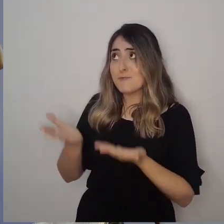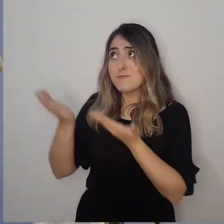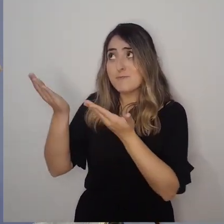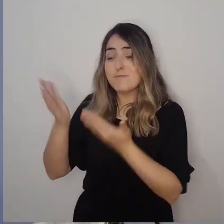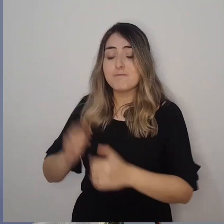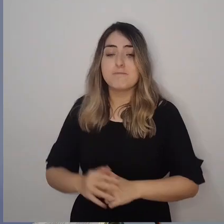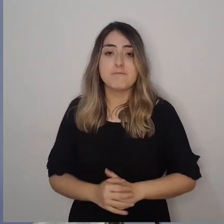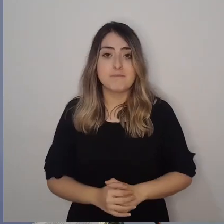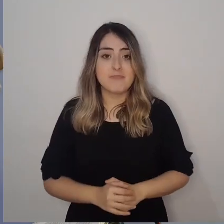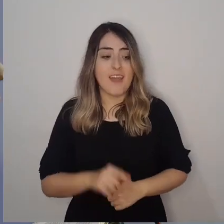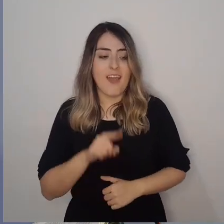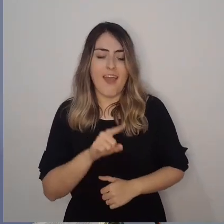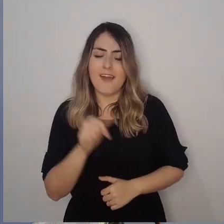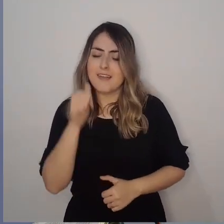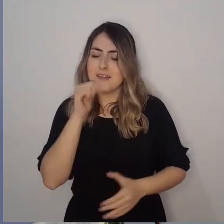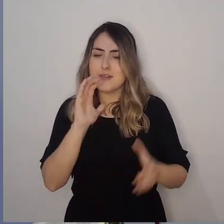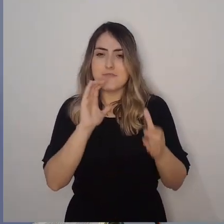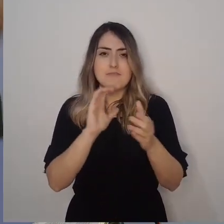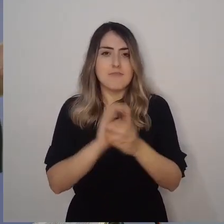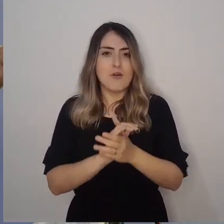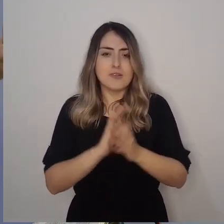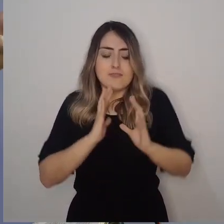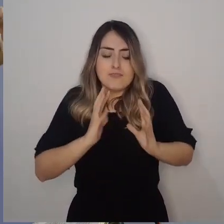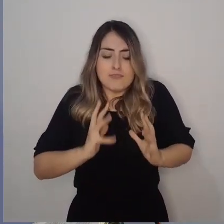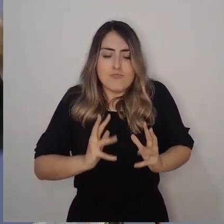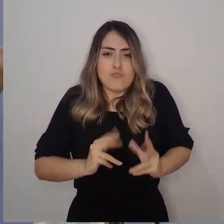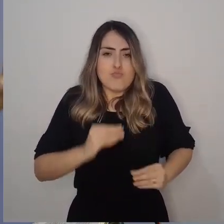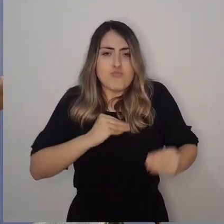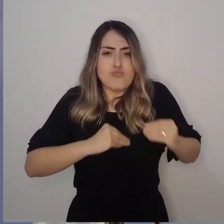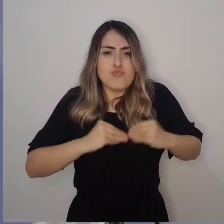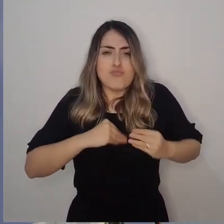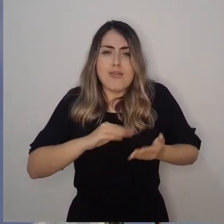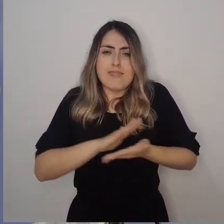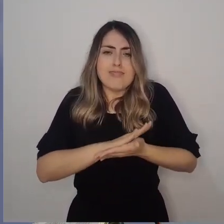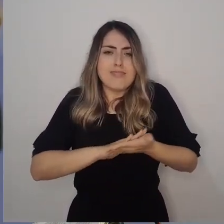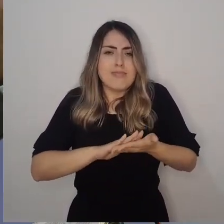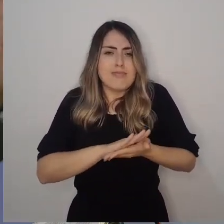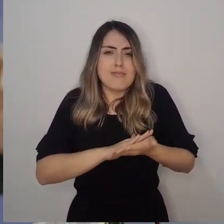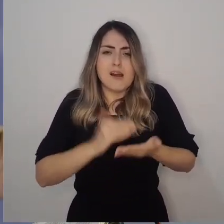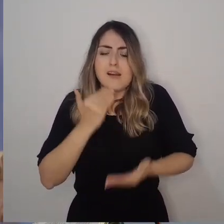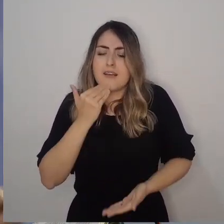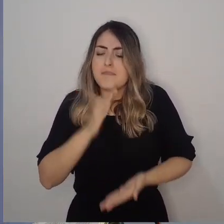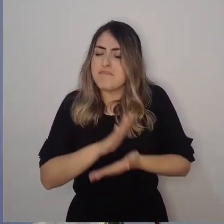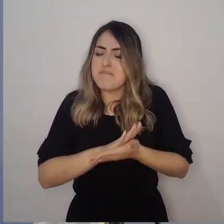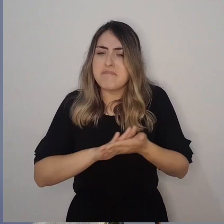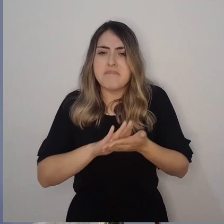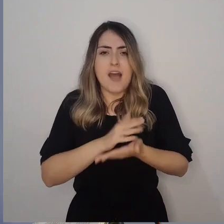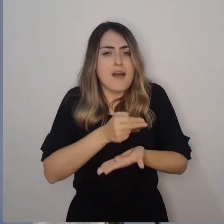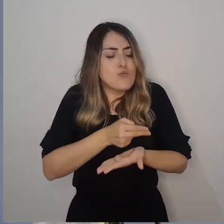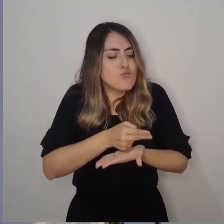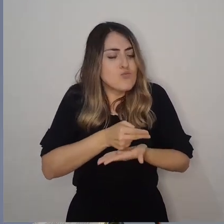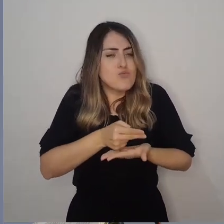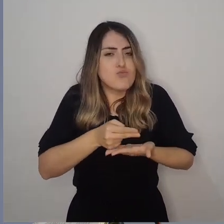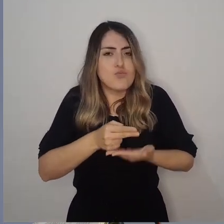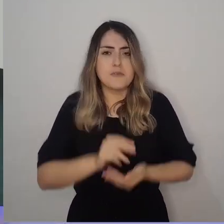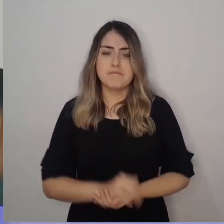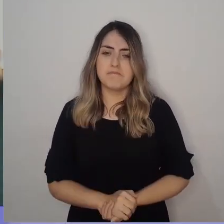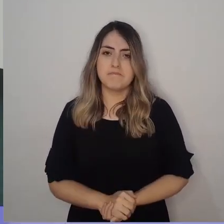e a nós mesmos, como uma esposa santa, sem mácula, sem defeito, para a glória de